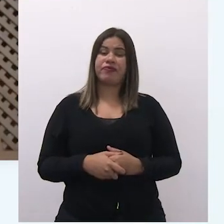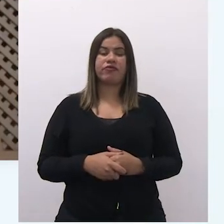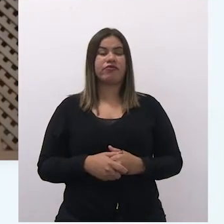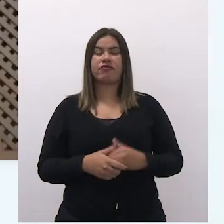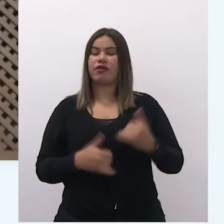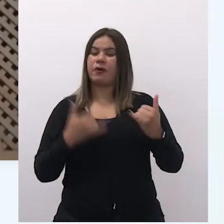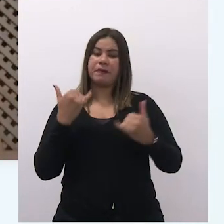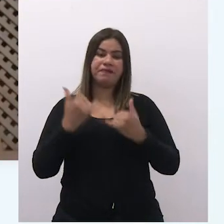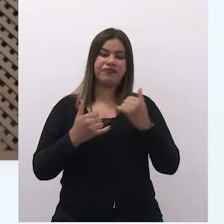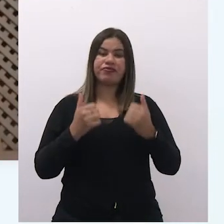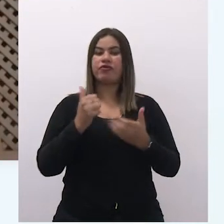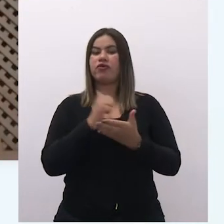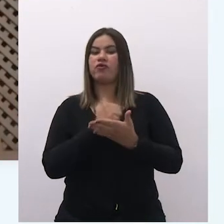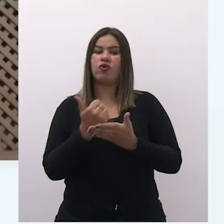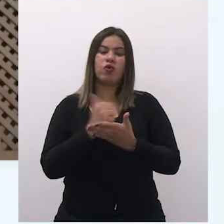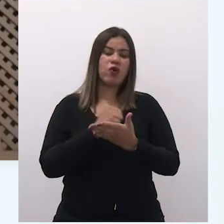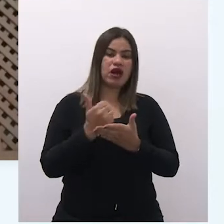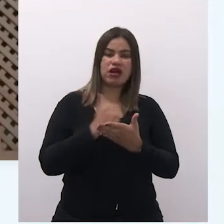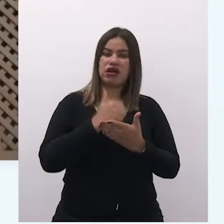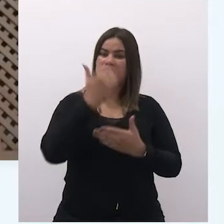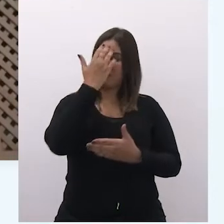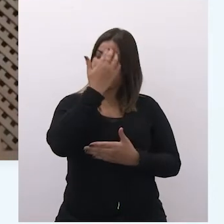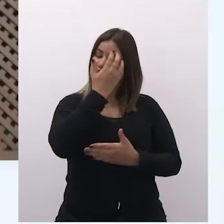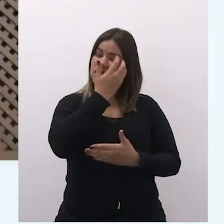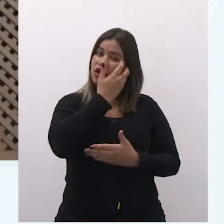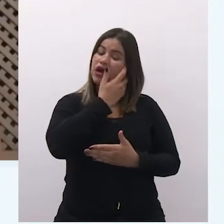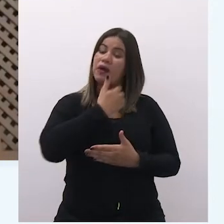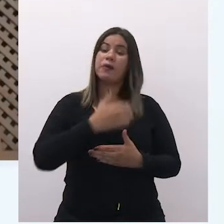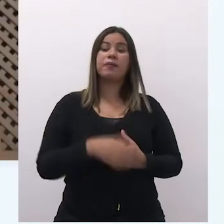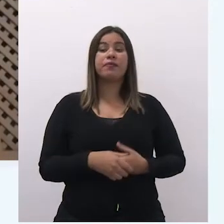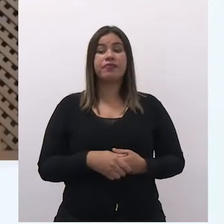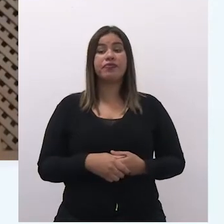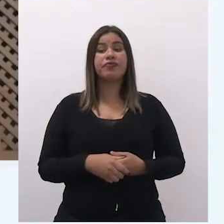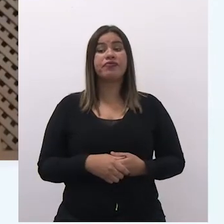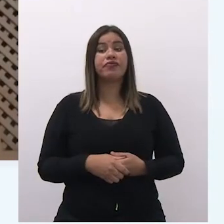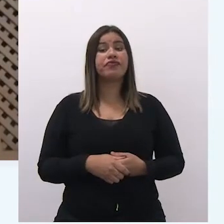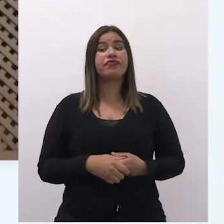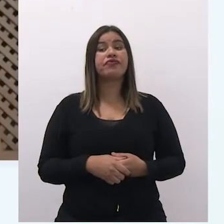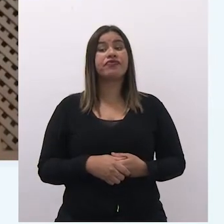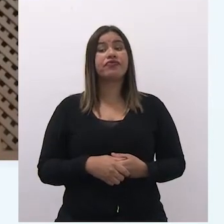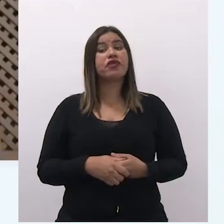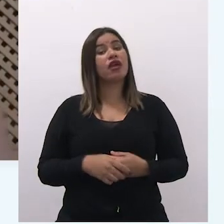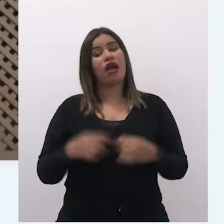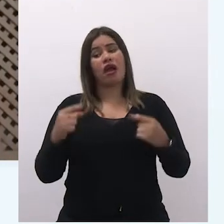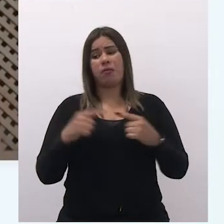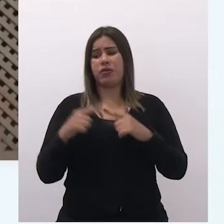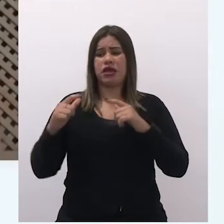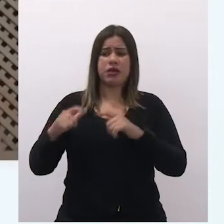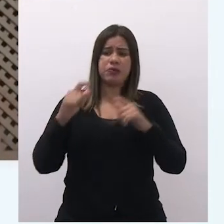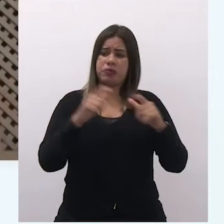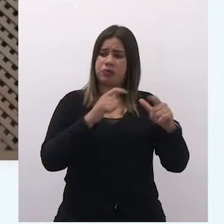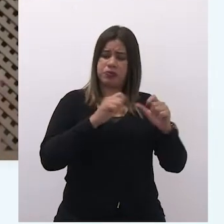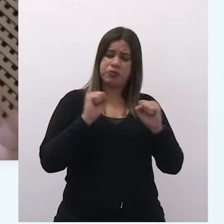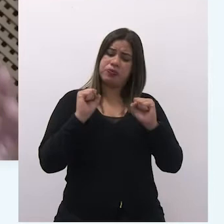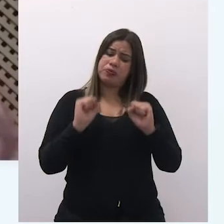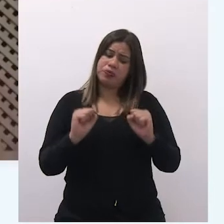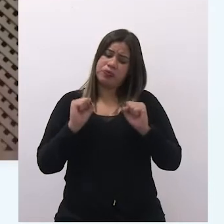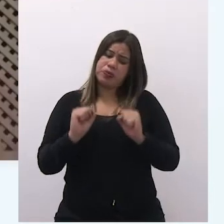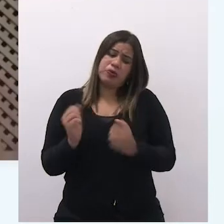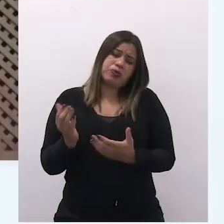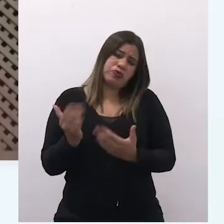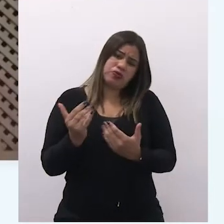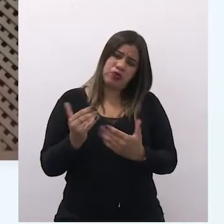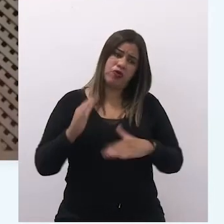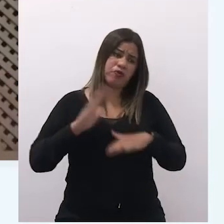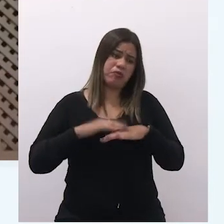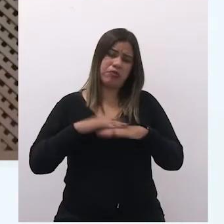jogando, né, no celular, tudo isso. Aí são fatores ambientais, né? Pode ser que ele tenha passado a noite realmente